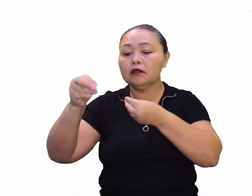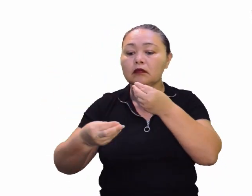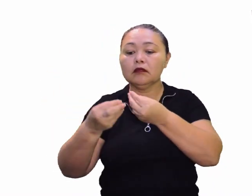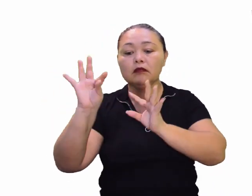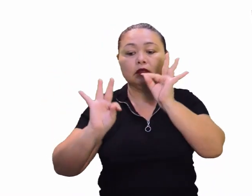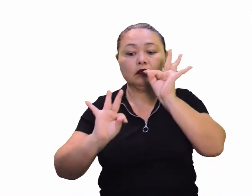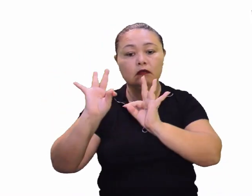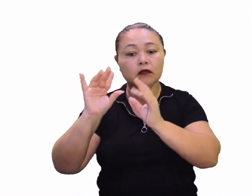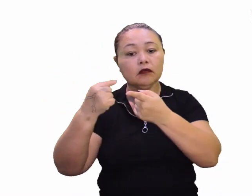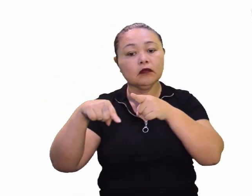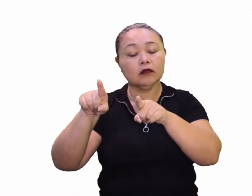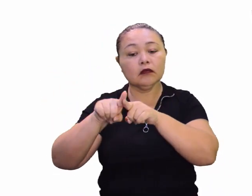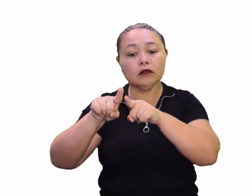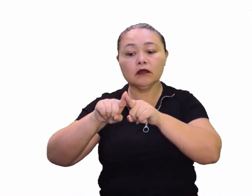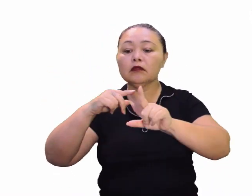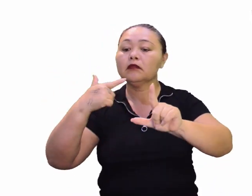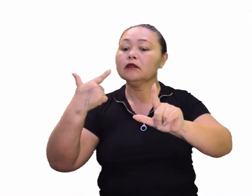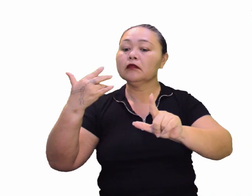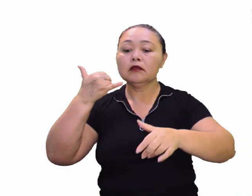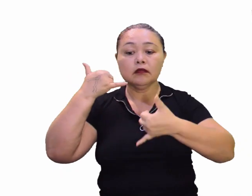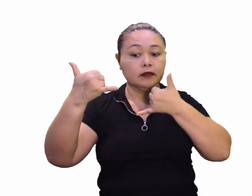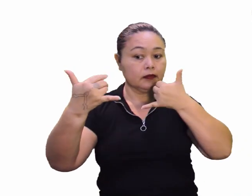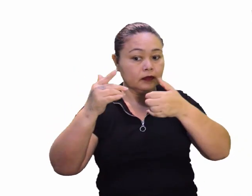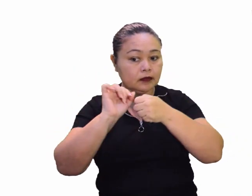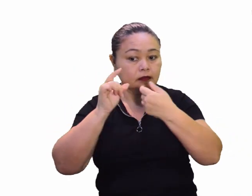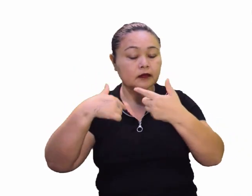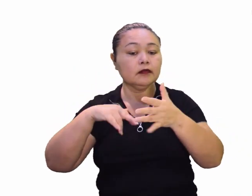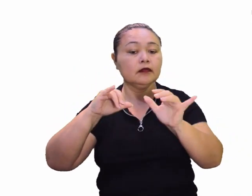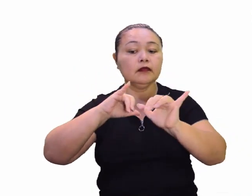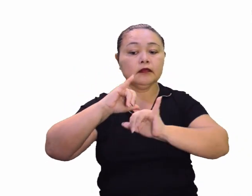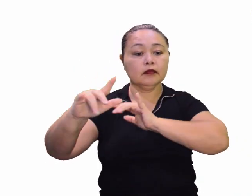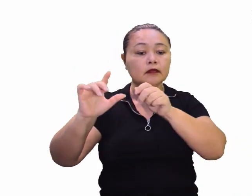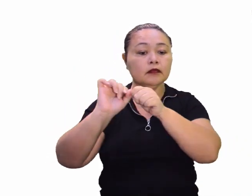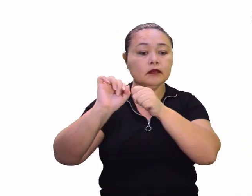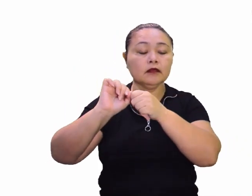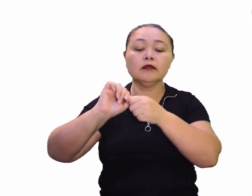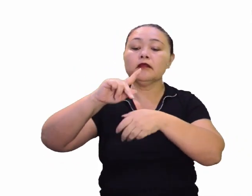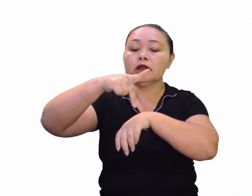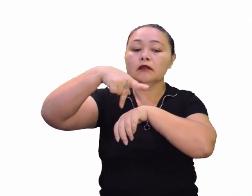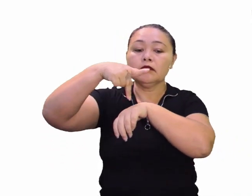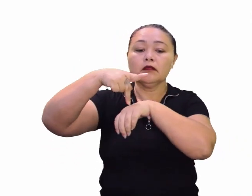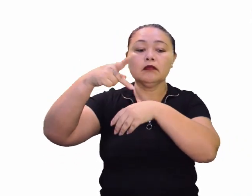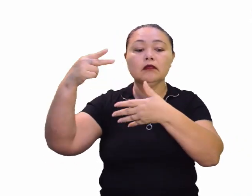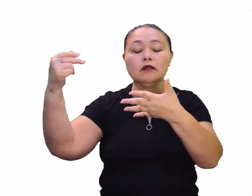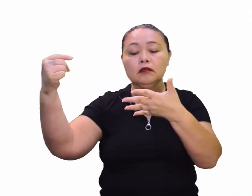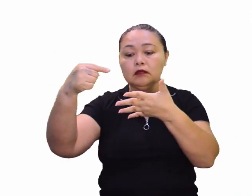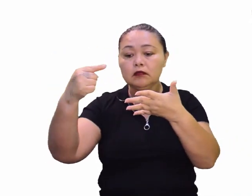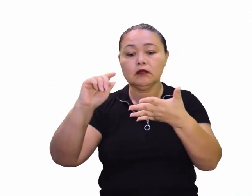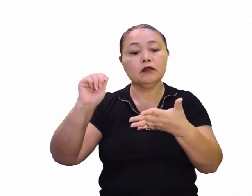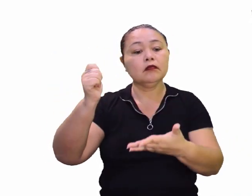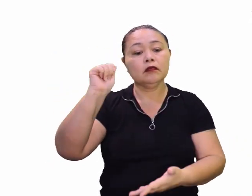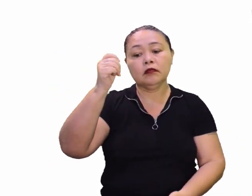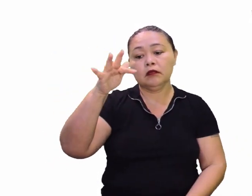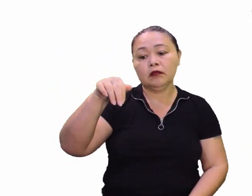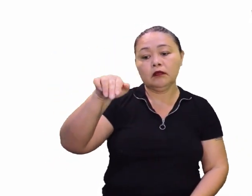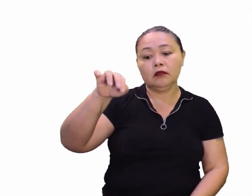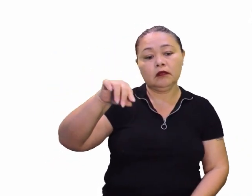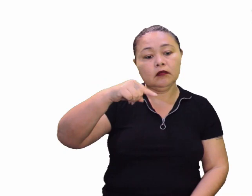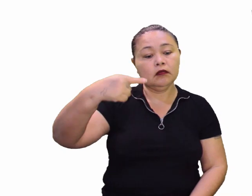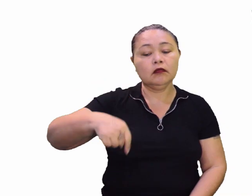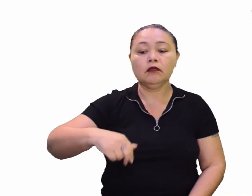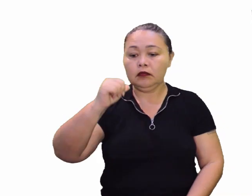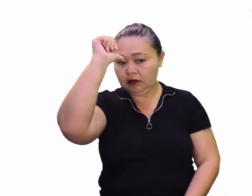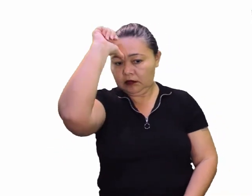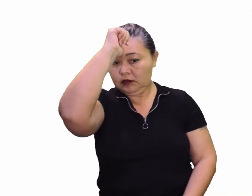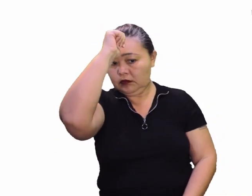e telemarketing. O país a que se refere o texto é A, o Afeganistão, B,